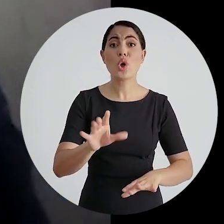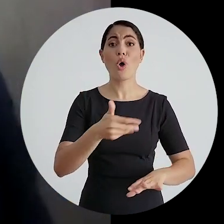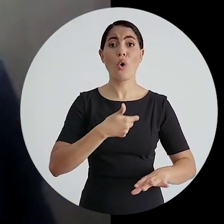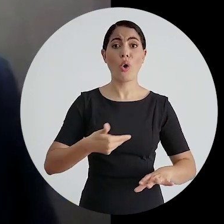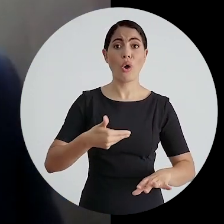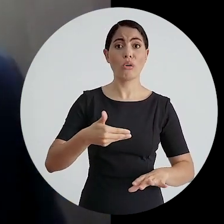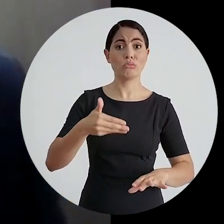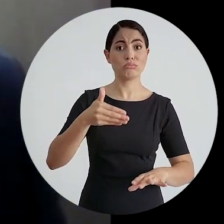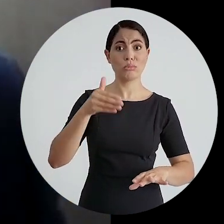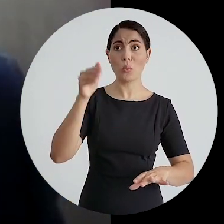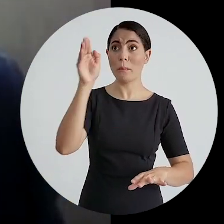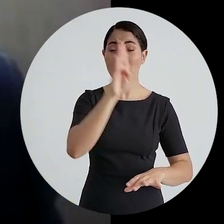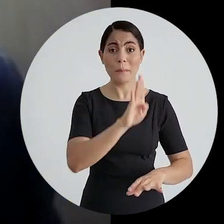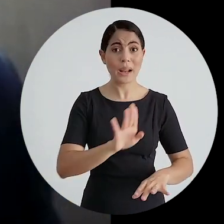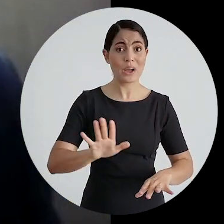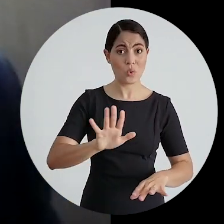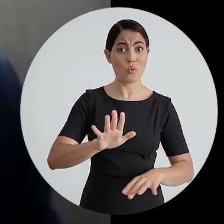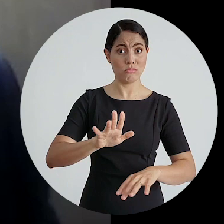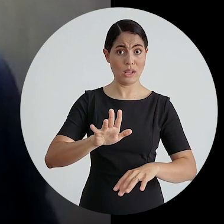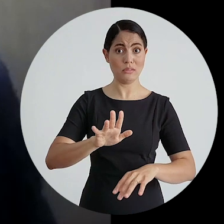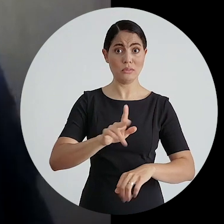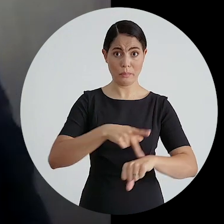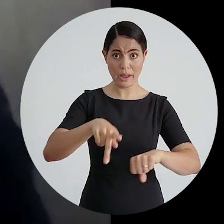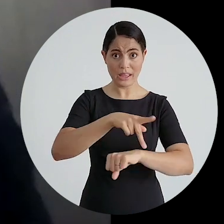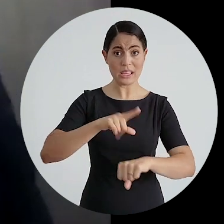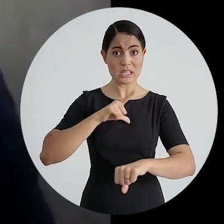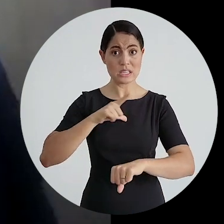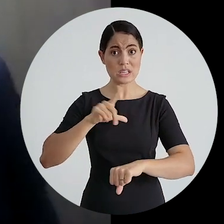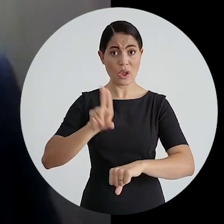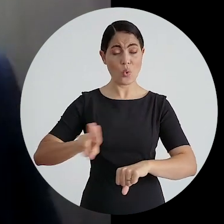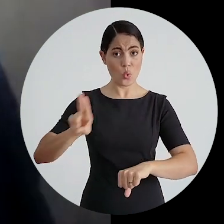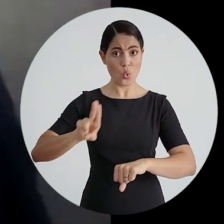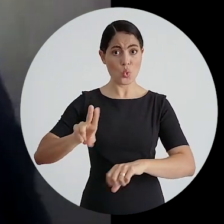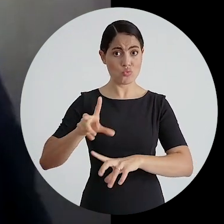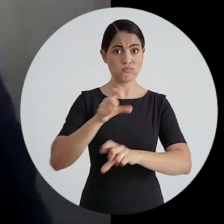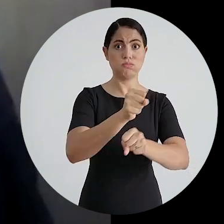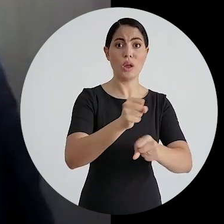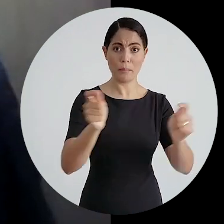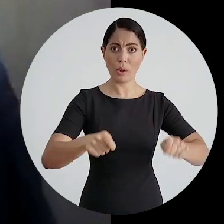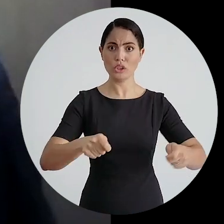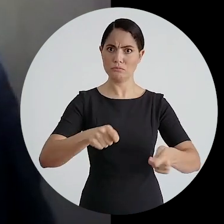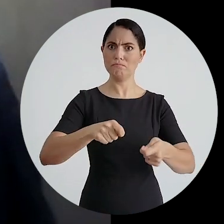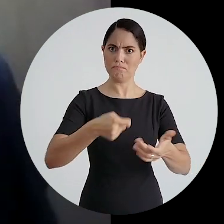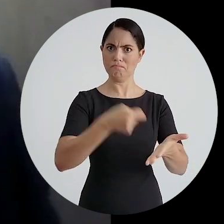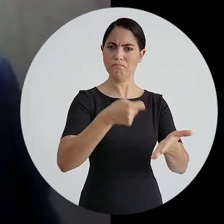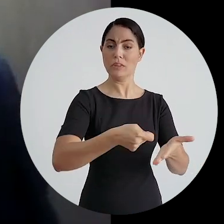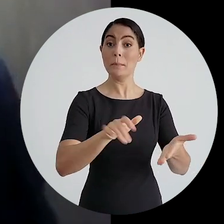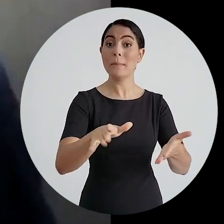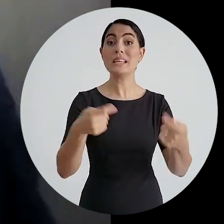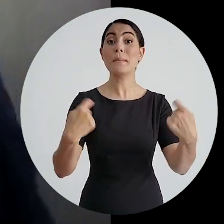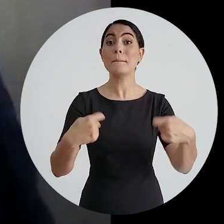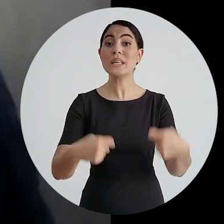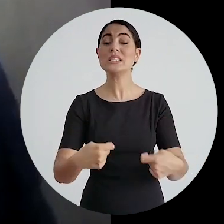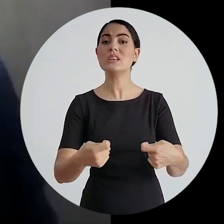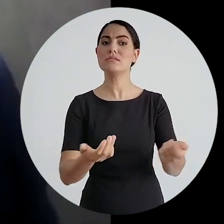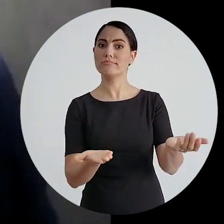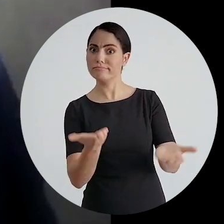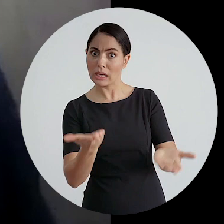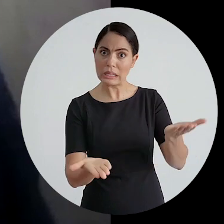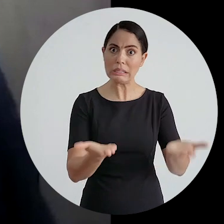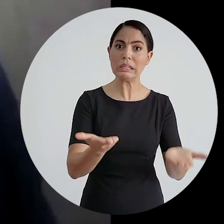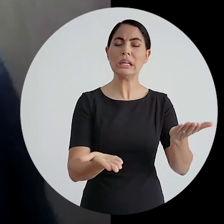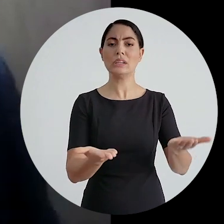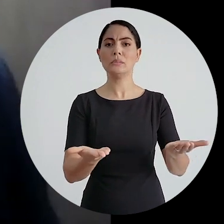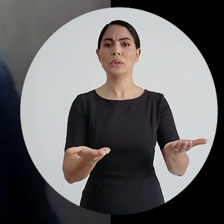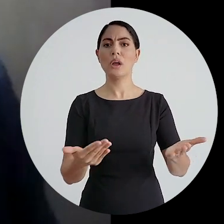do uso da força. Agora, há de se fazê-lo de maneira legítima, com comedimento,